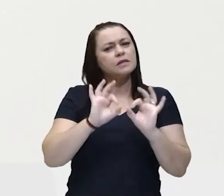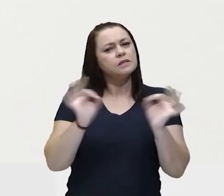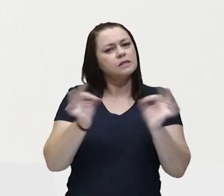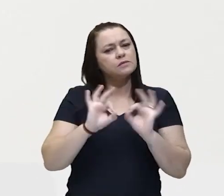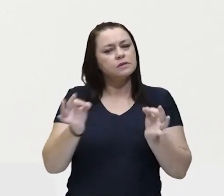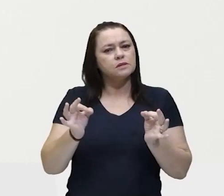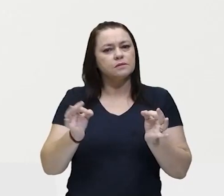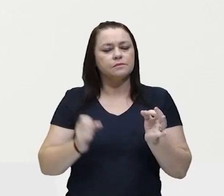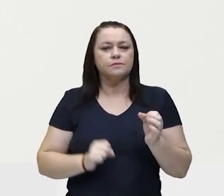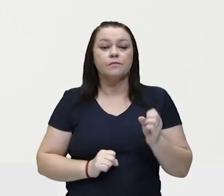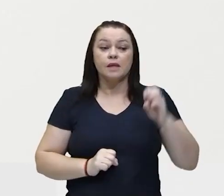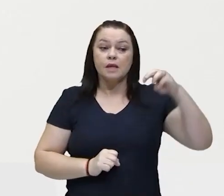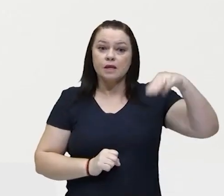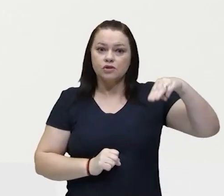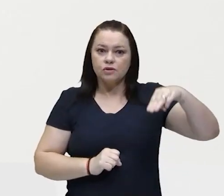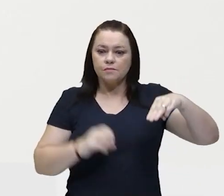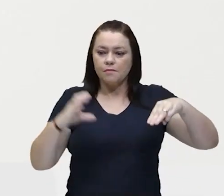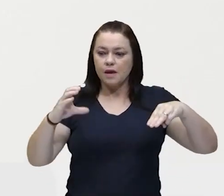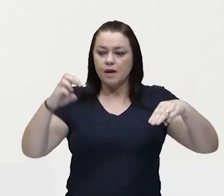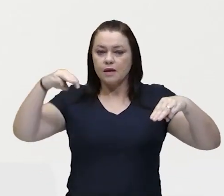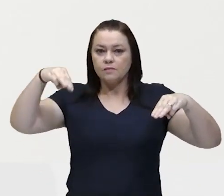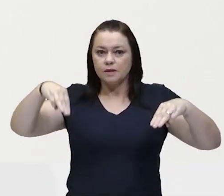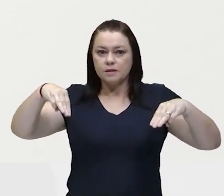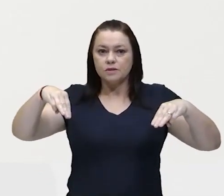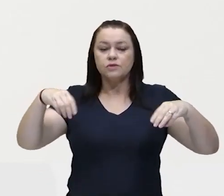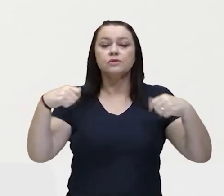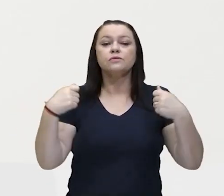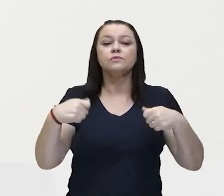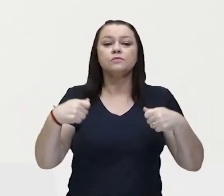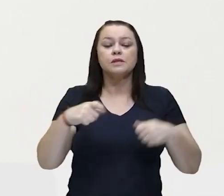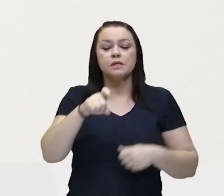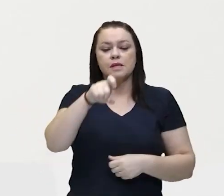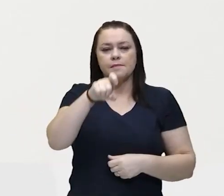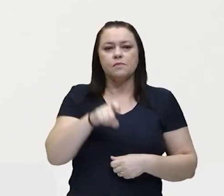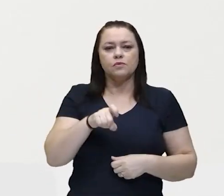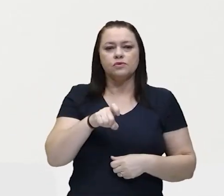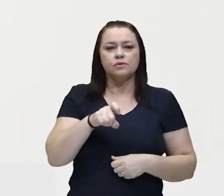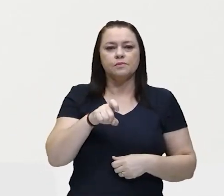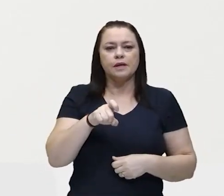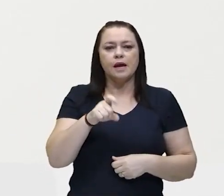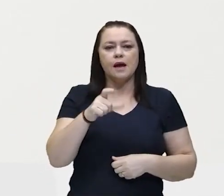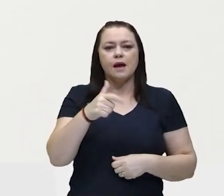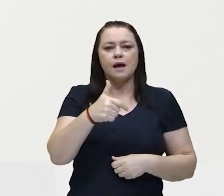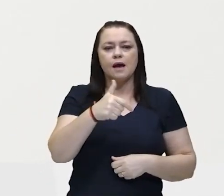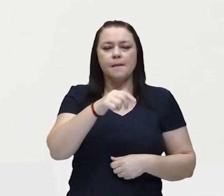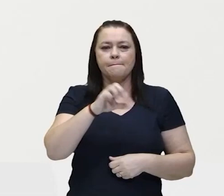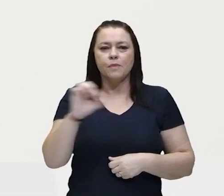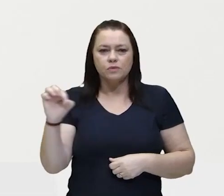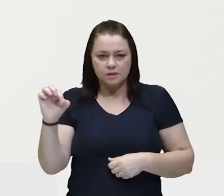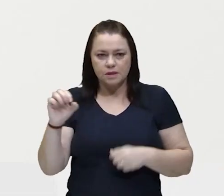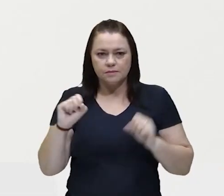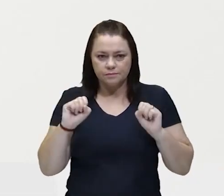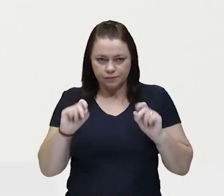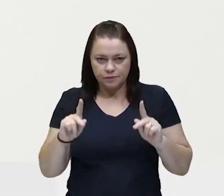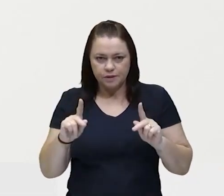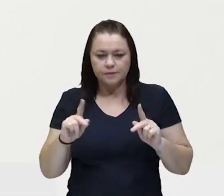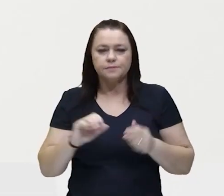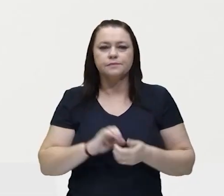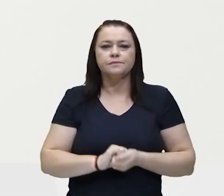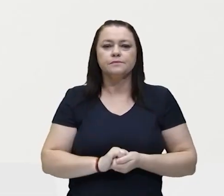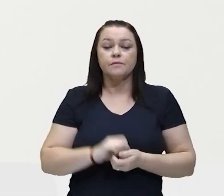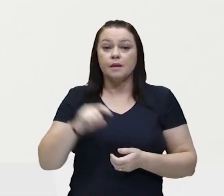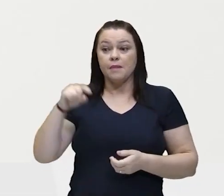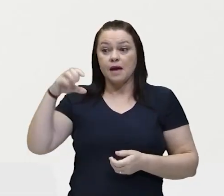para centímetro, você deve multiplicar por 100. Já de centímetro para metro, você